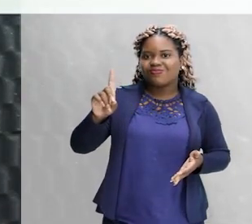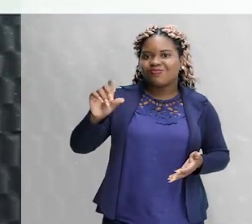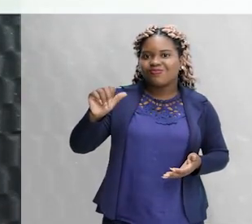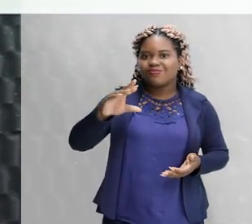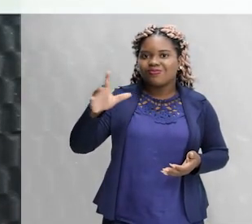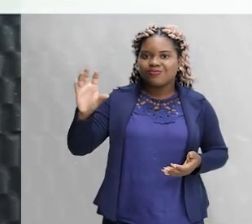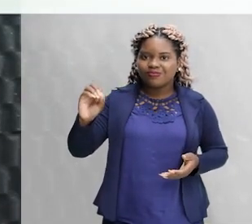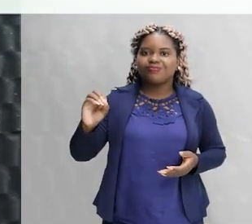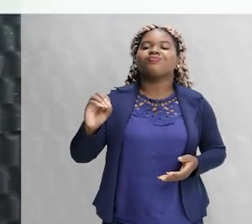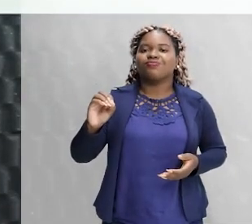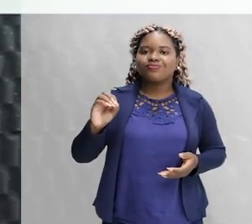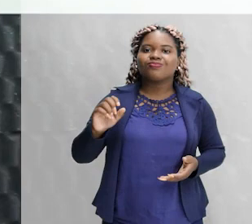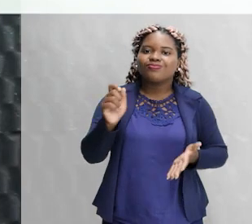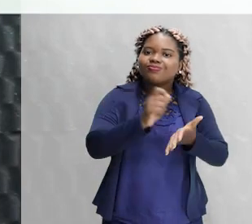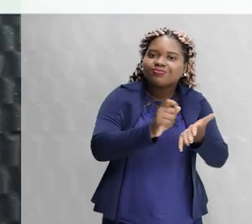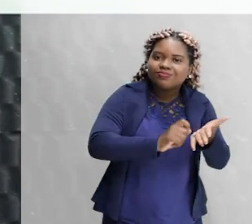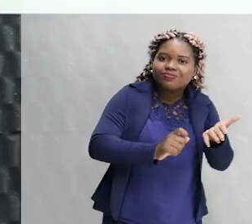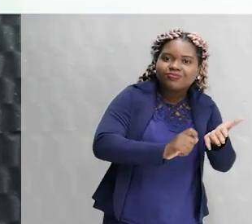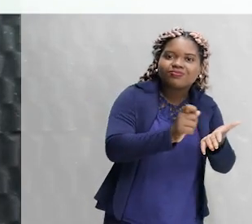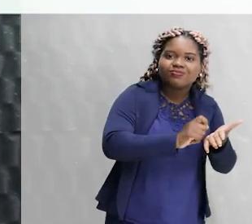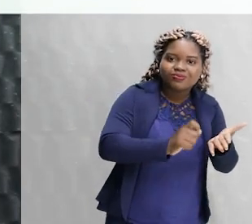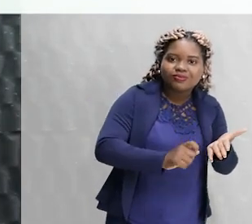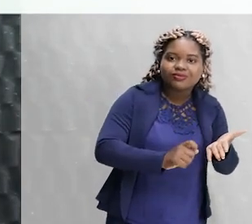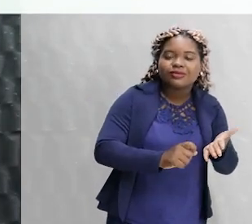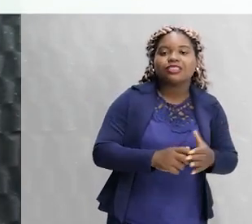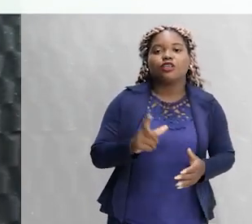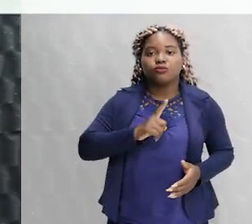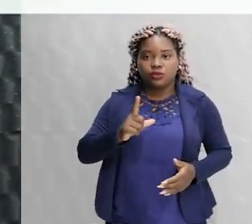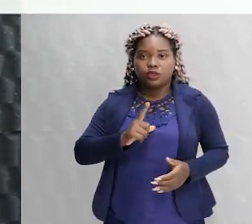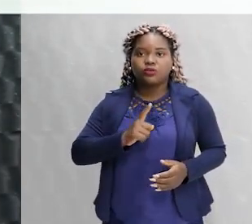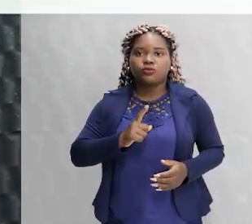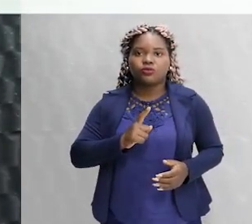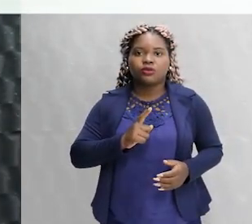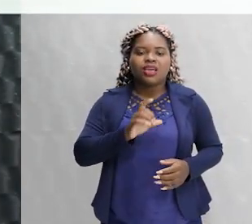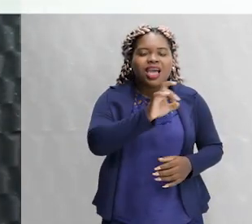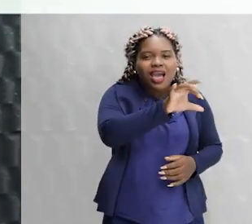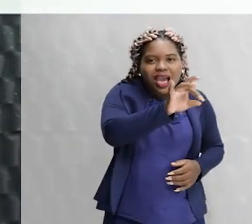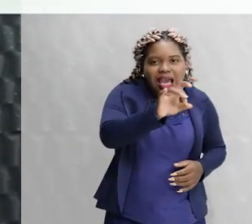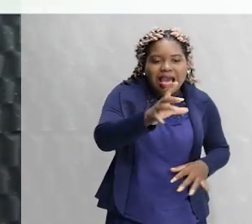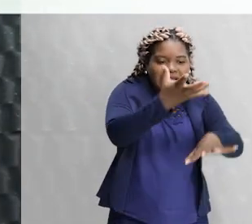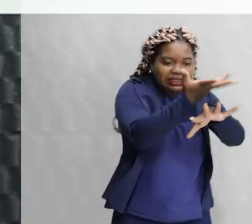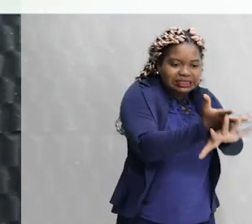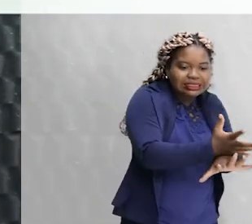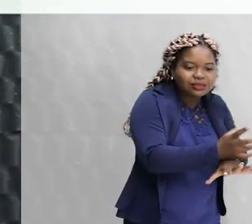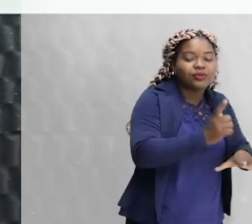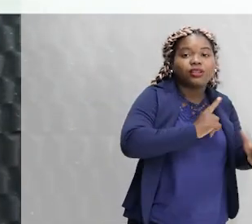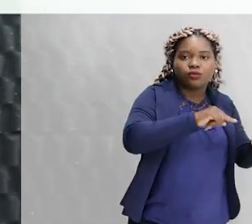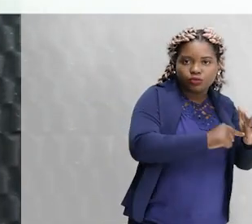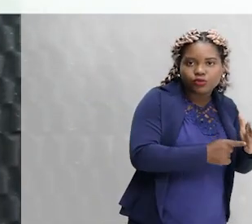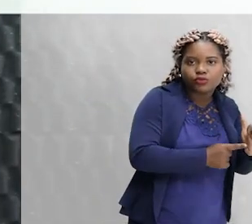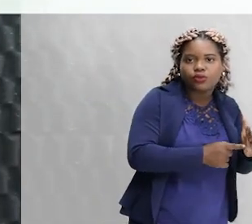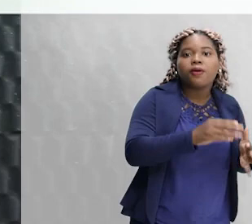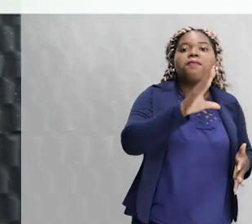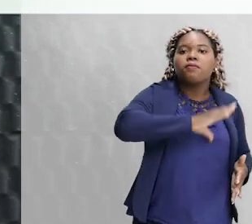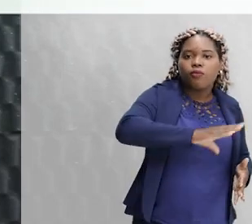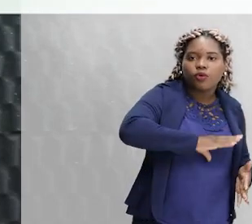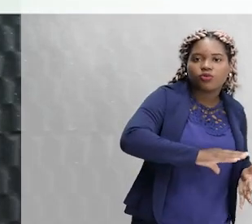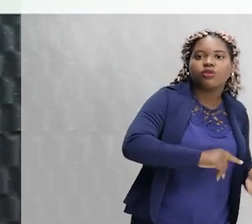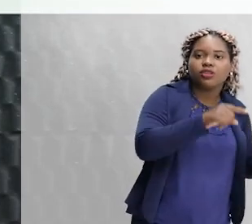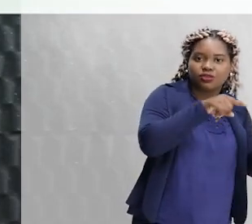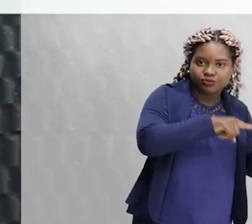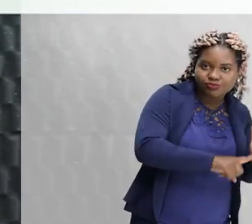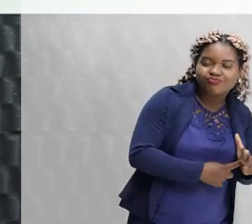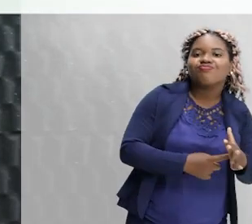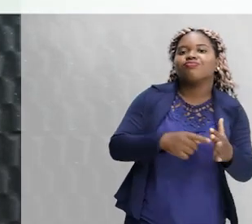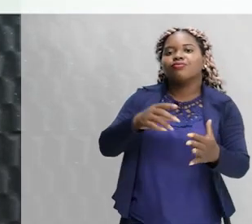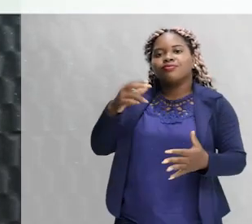peso 3, a prova de matemática vai ter peso 2 e a redação vai ter peso 1. Com isso, você estaria